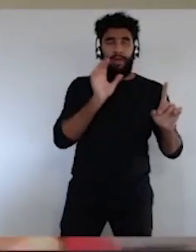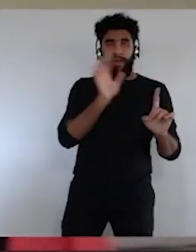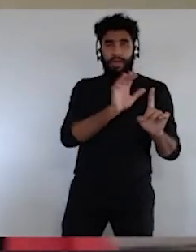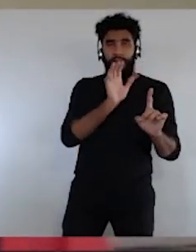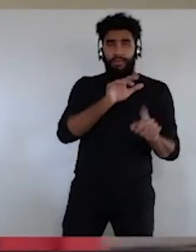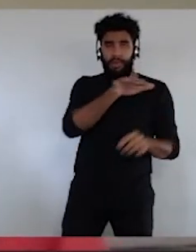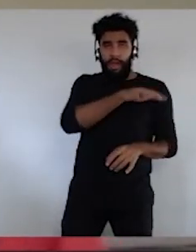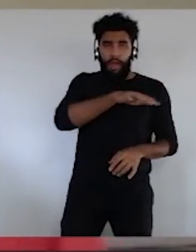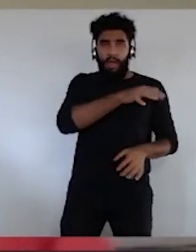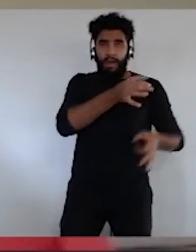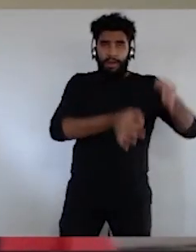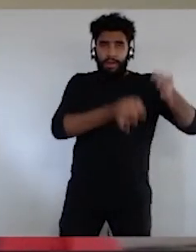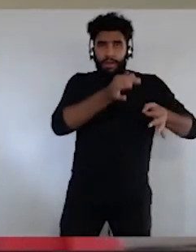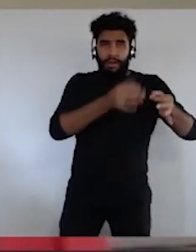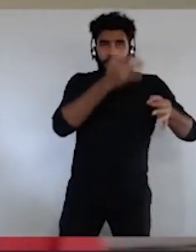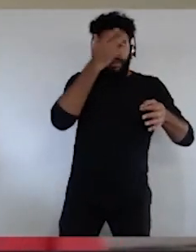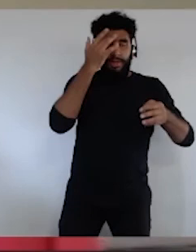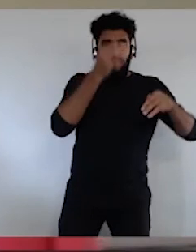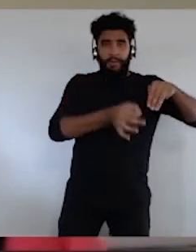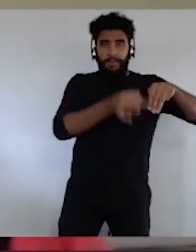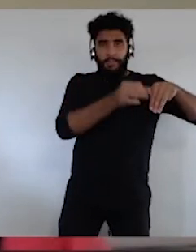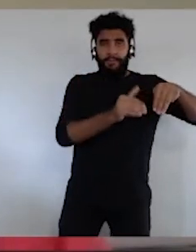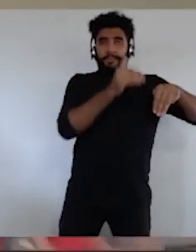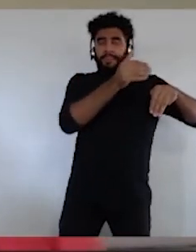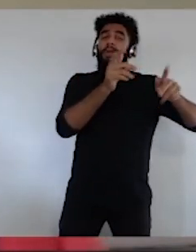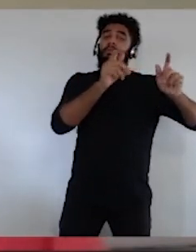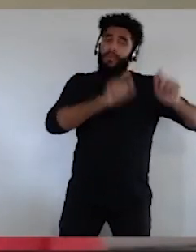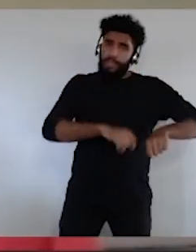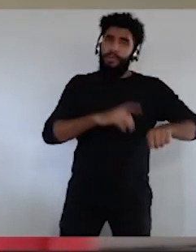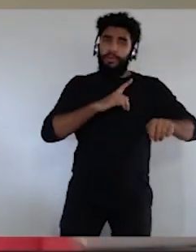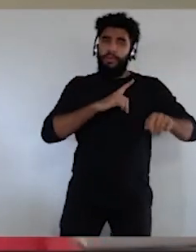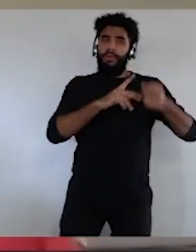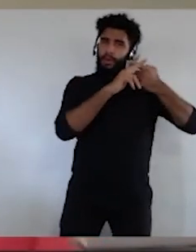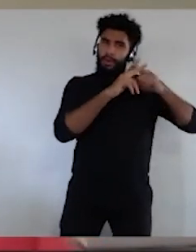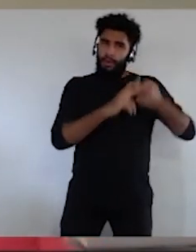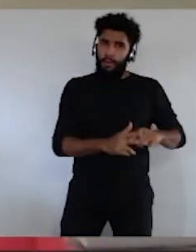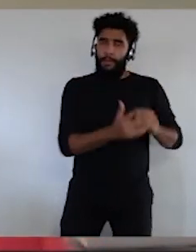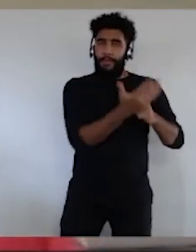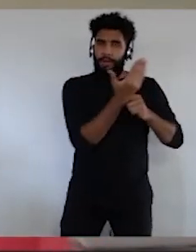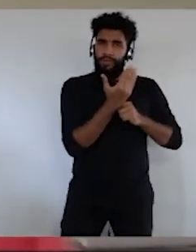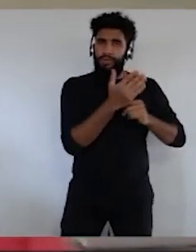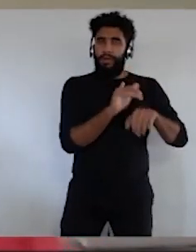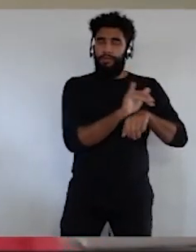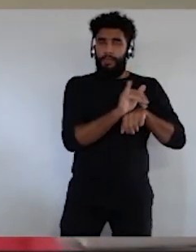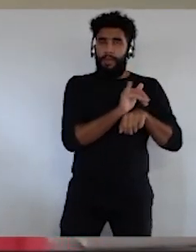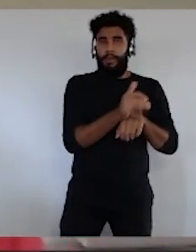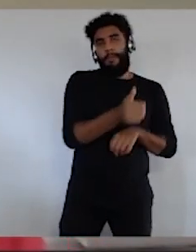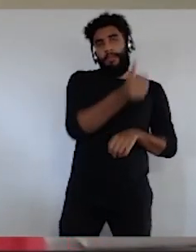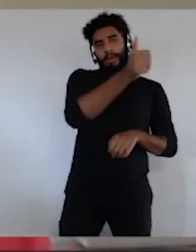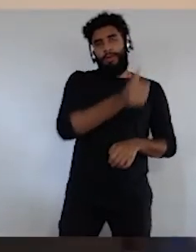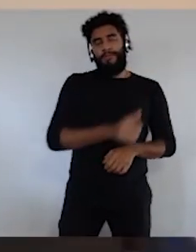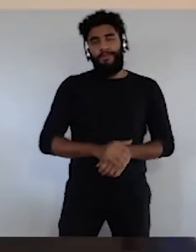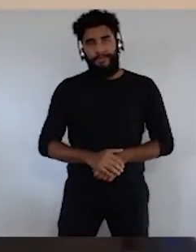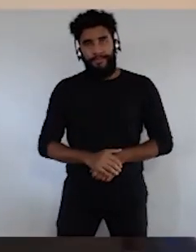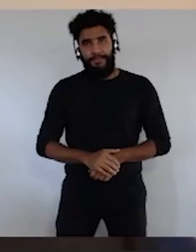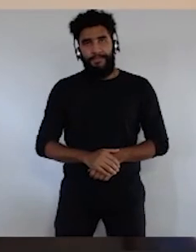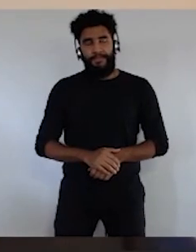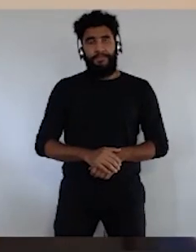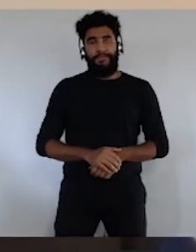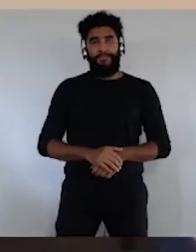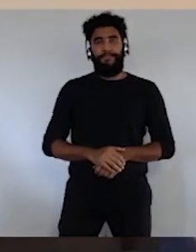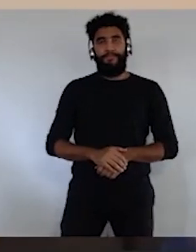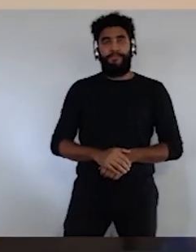vamos começar a ter jurisprudência do Tribunal de Justiça de Minas Gerais, do Tribunal de Justiça da Primeira